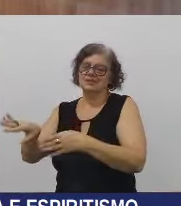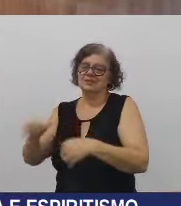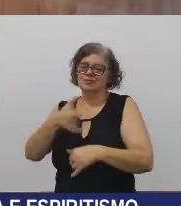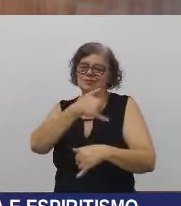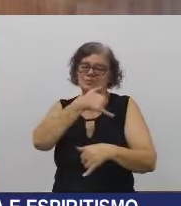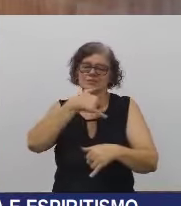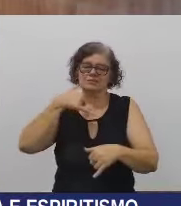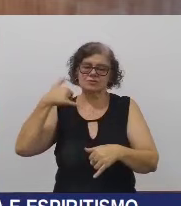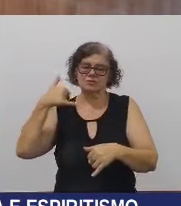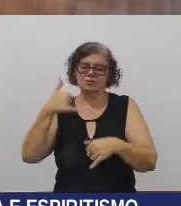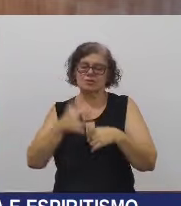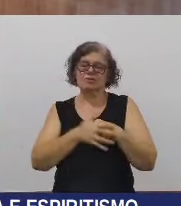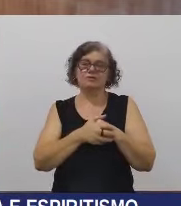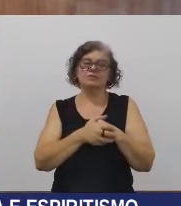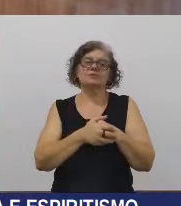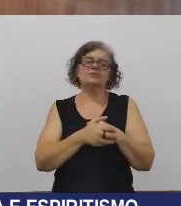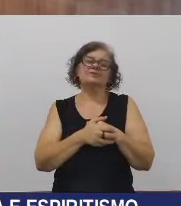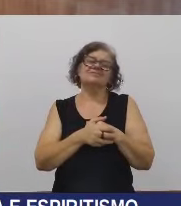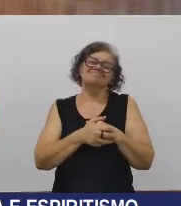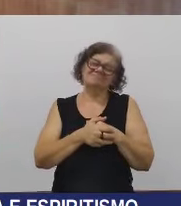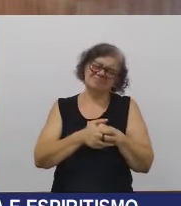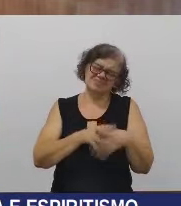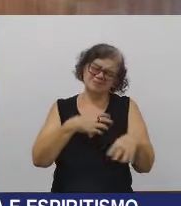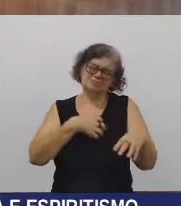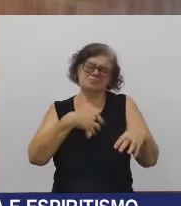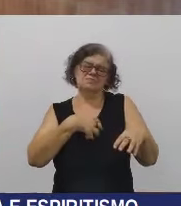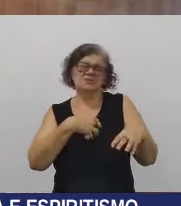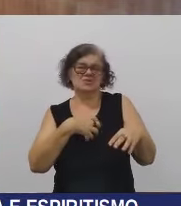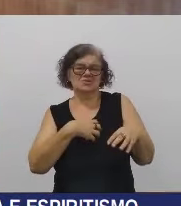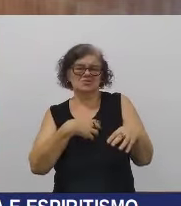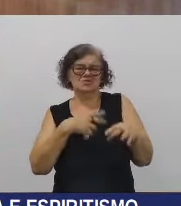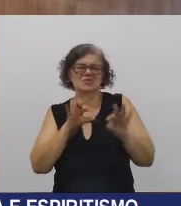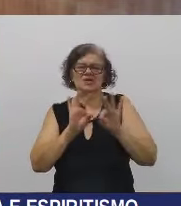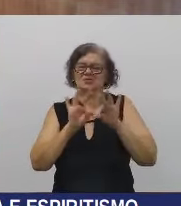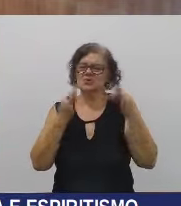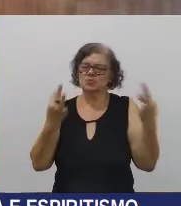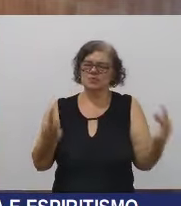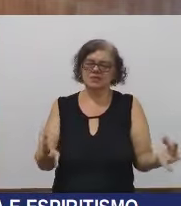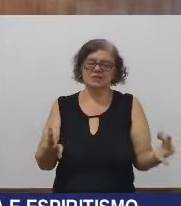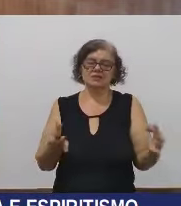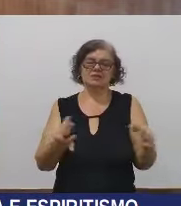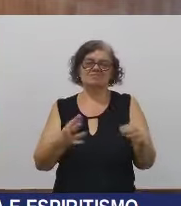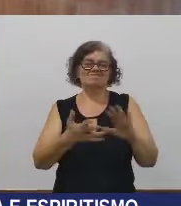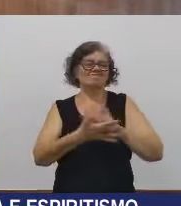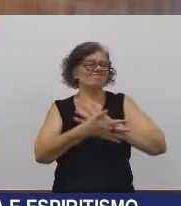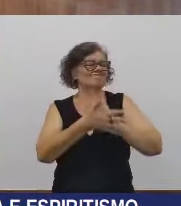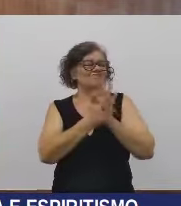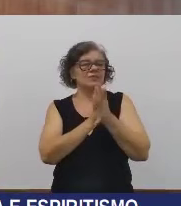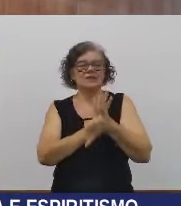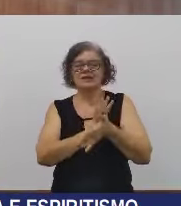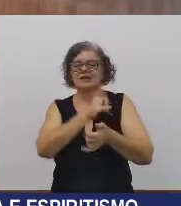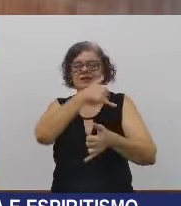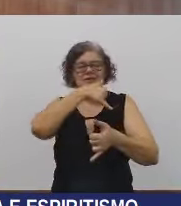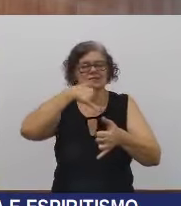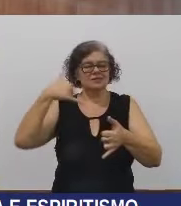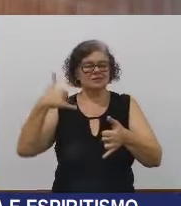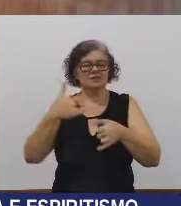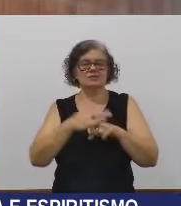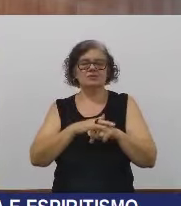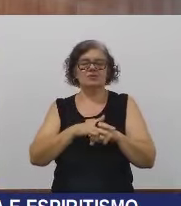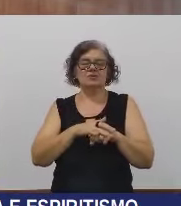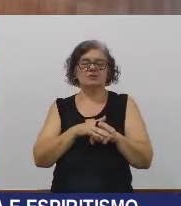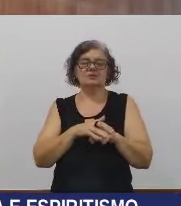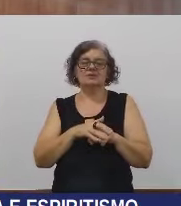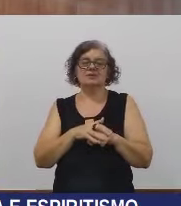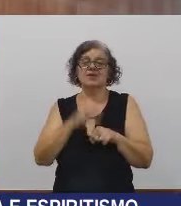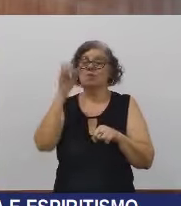arrancando desta situação que denigre, que machuca, que humilha, que ninguém quer estar nas